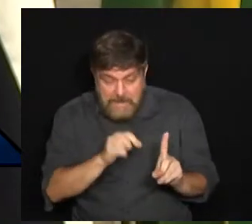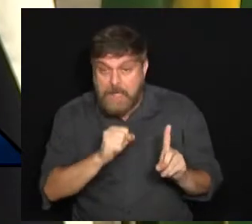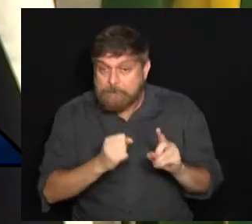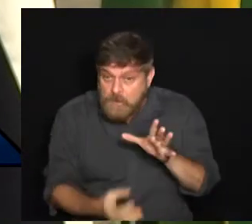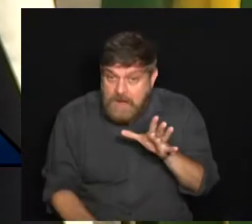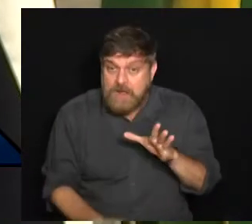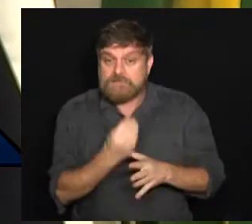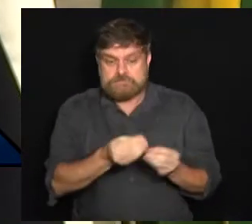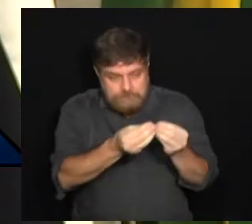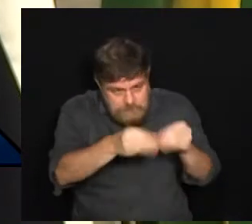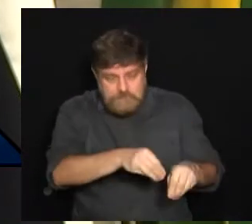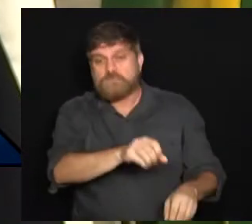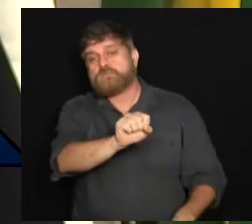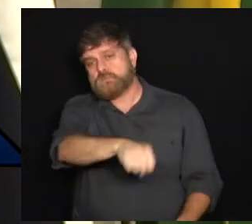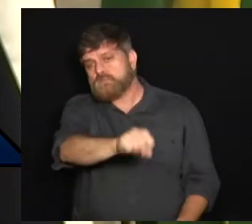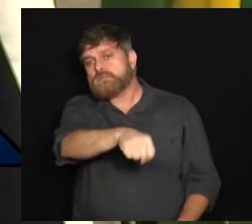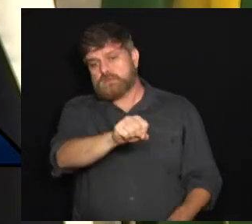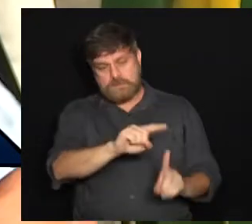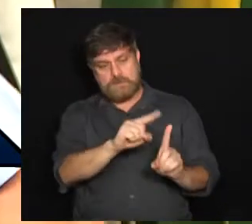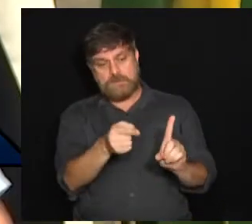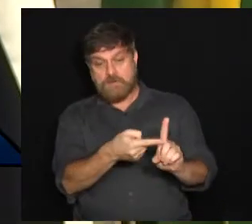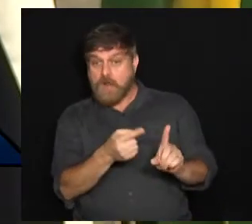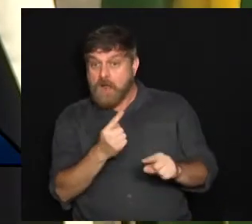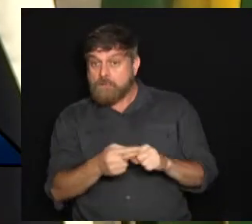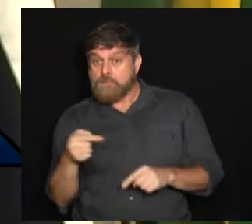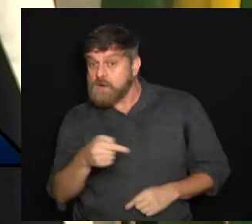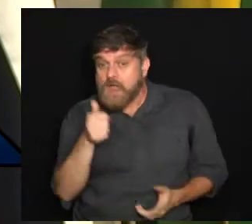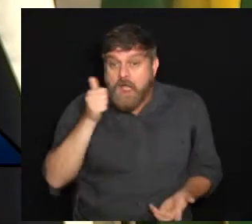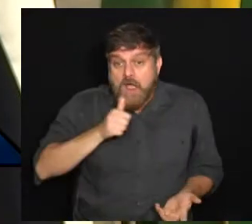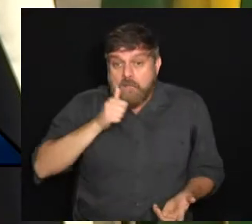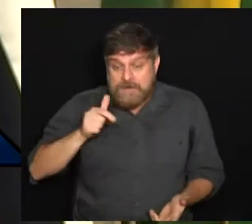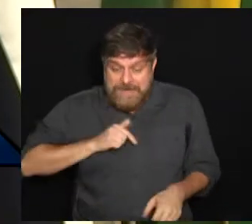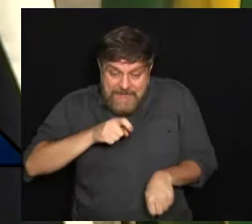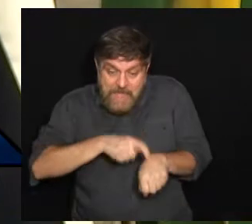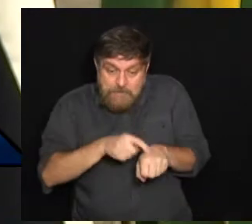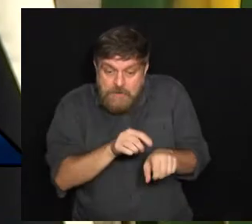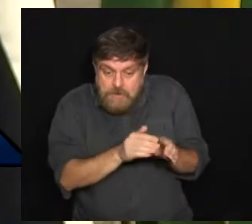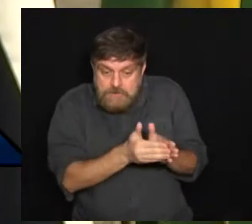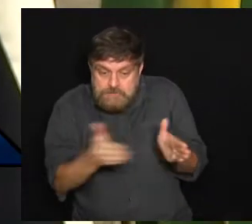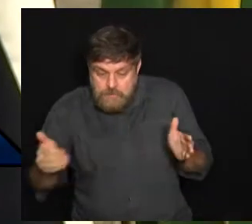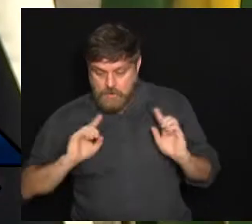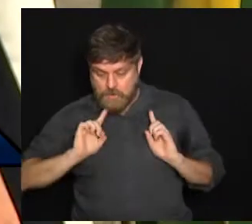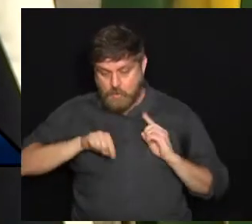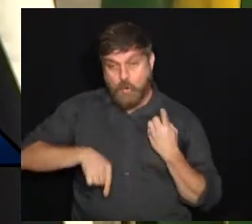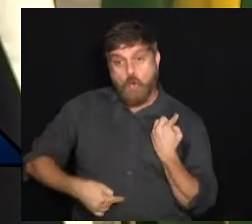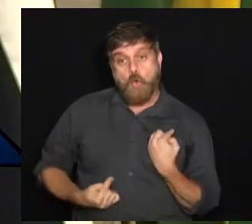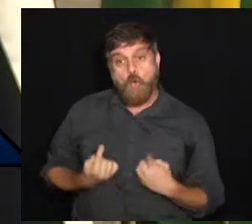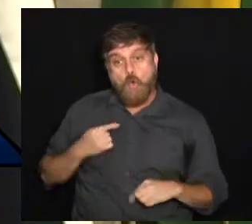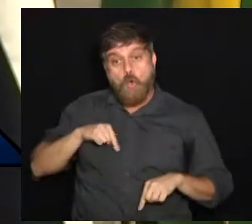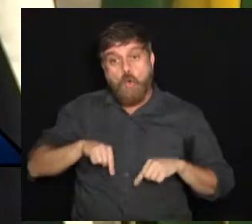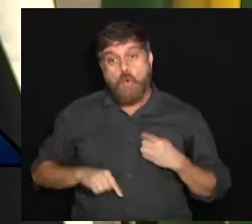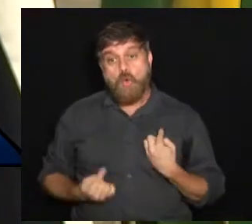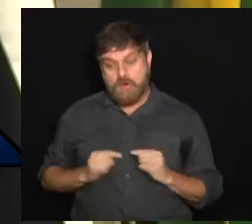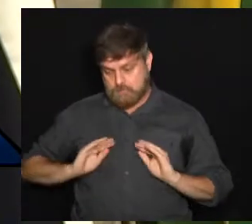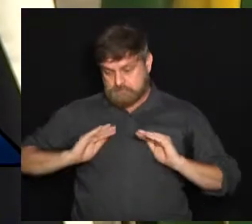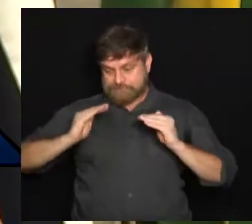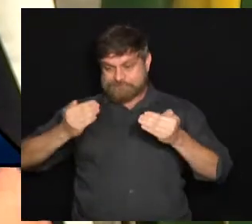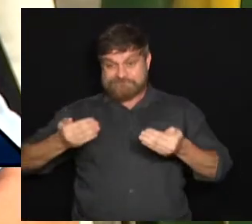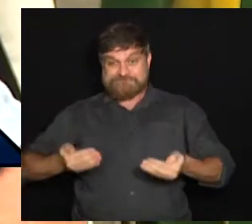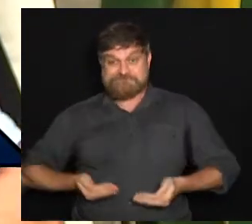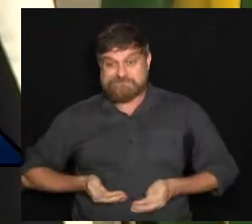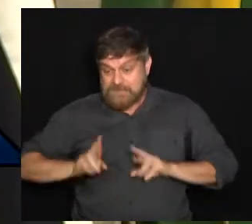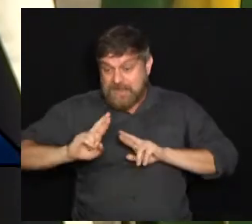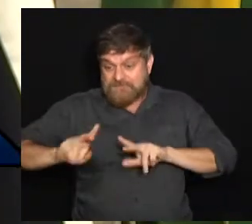forte prejuízo, sim, para as gestantes, porque são mulheres que estão vivendo um momento metabólico do seu corpo de muita demanda, em que o bebê